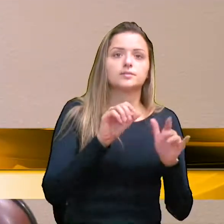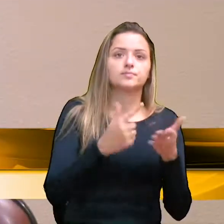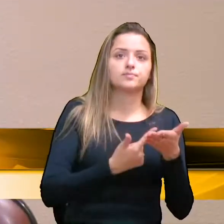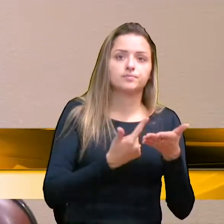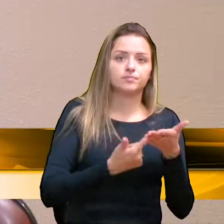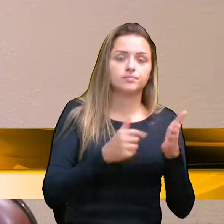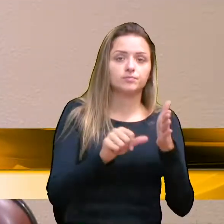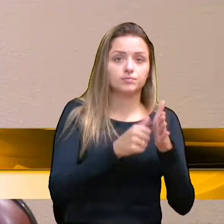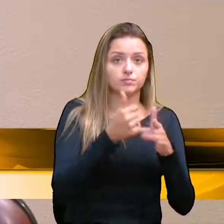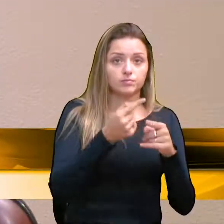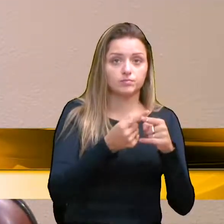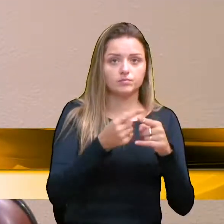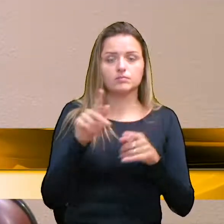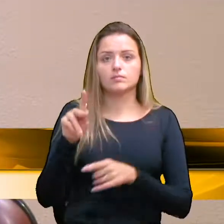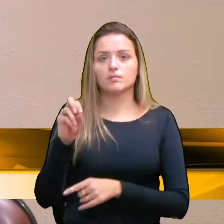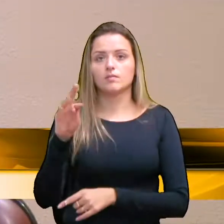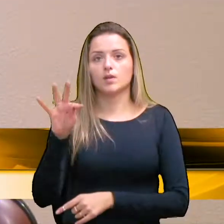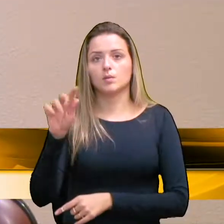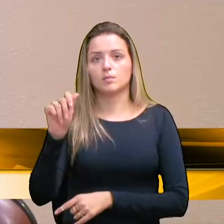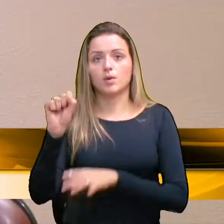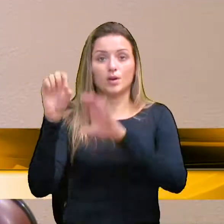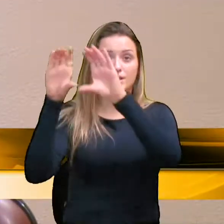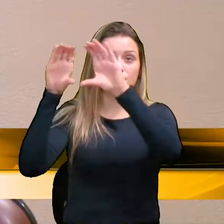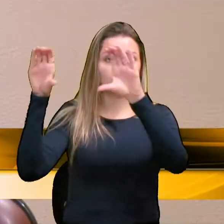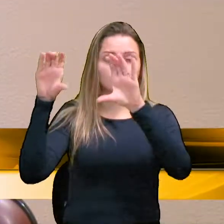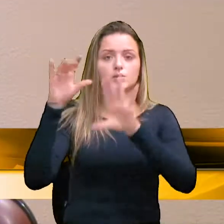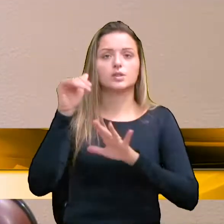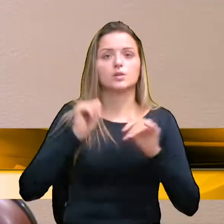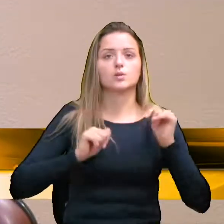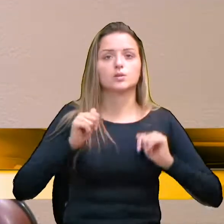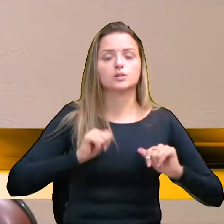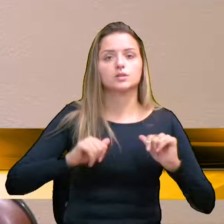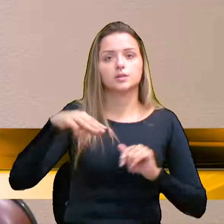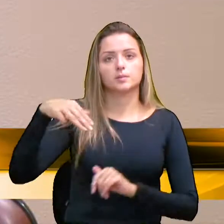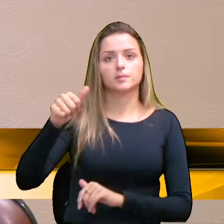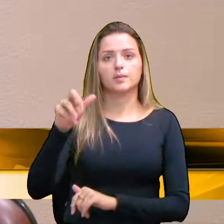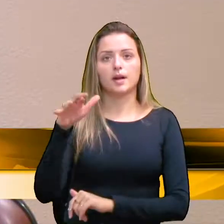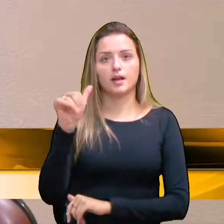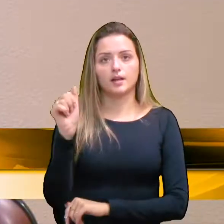edição. Portas do Céu, com a escritora Maria Inês D'Alegrave Cavalli.